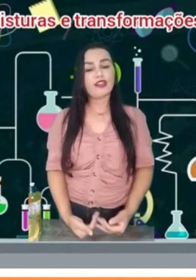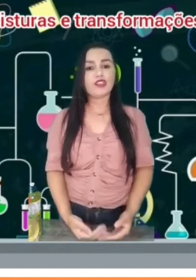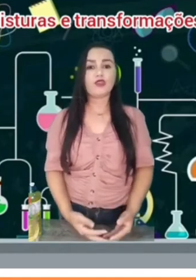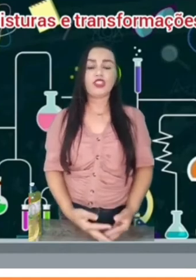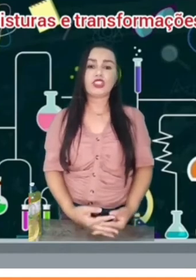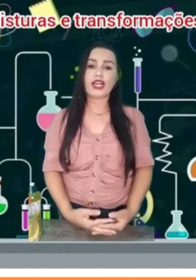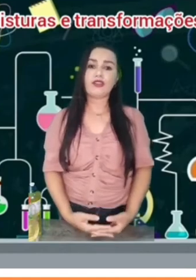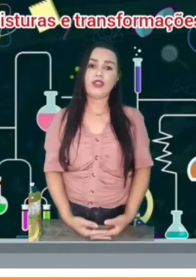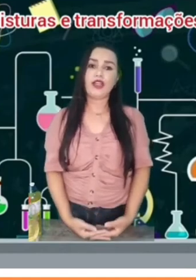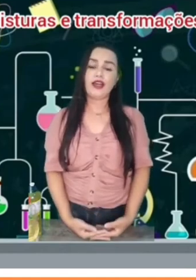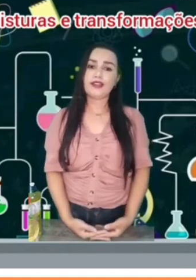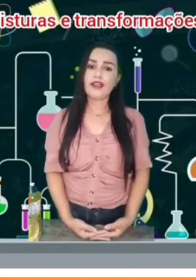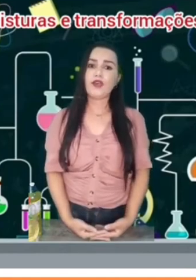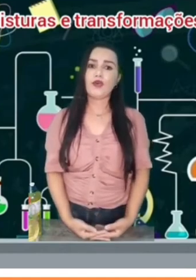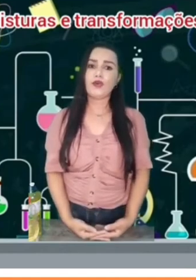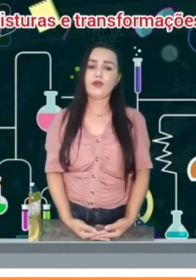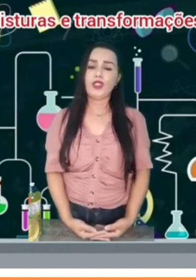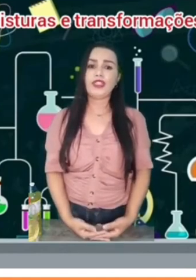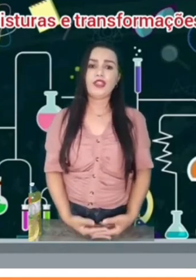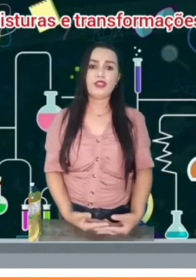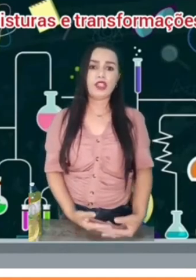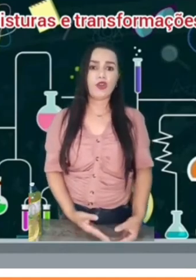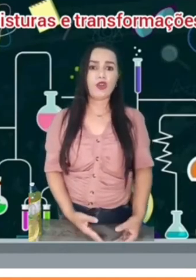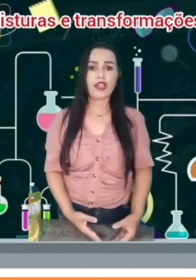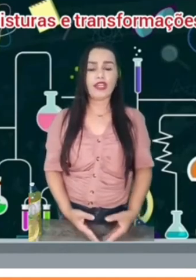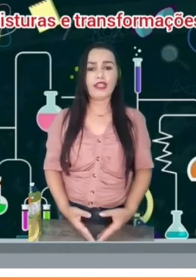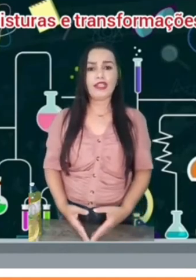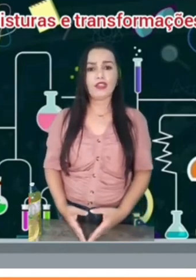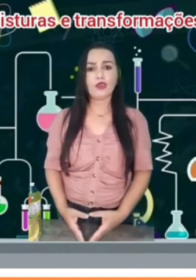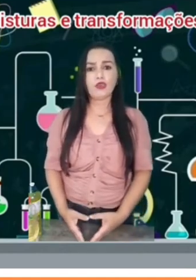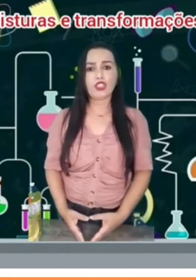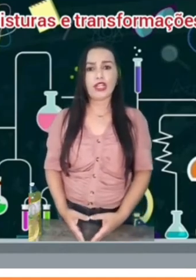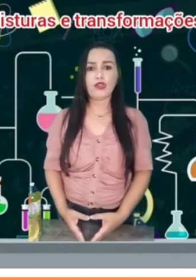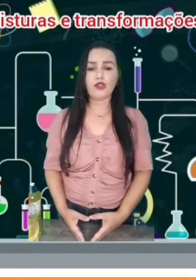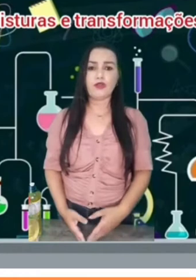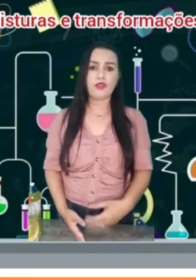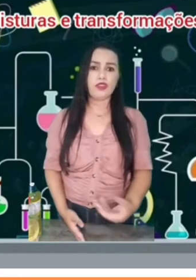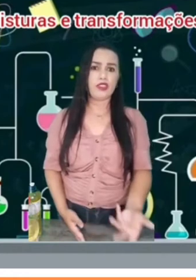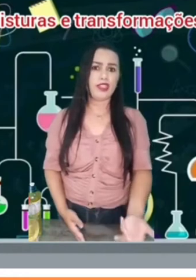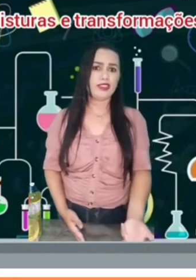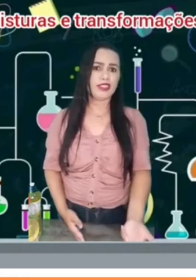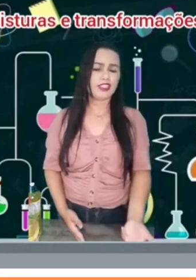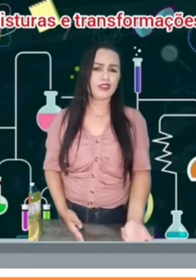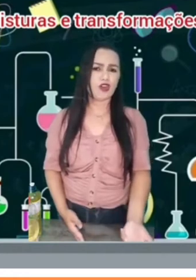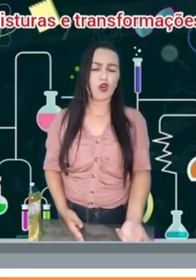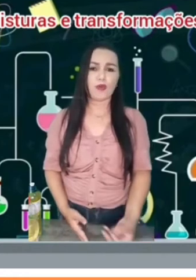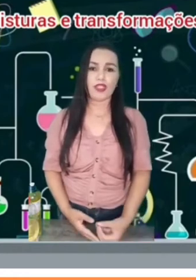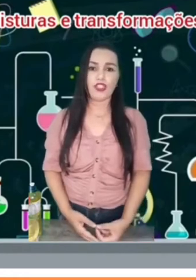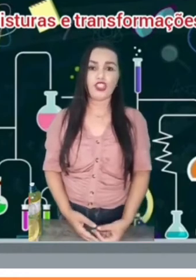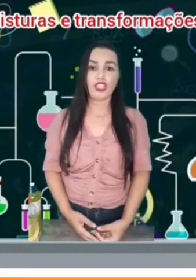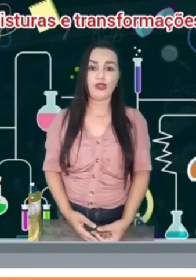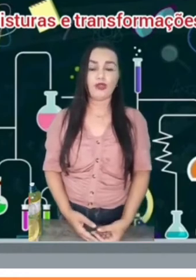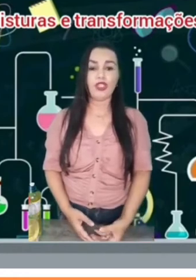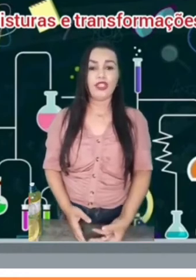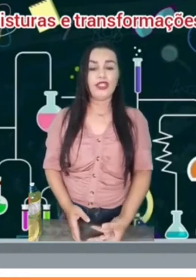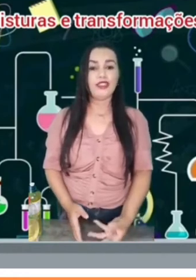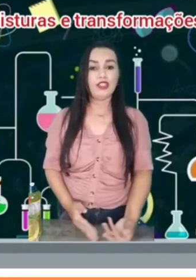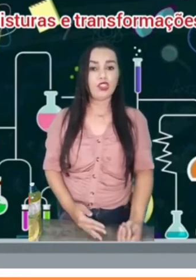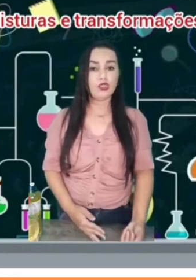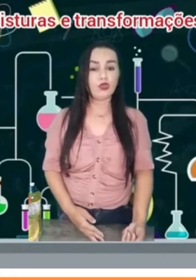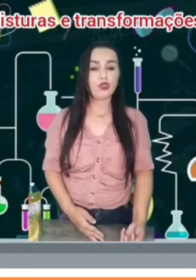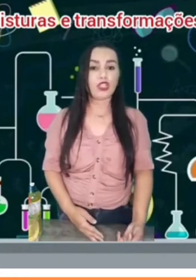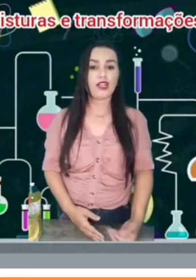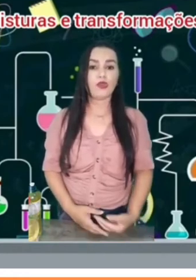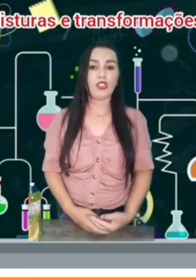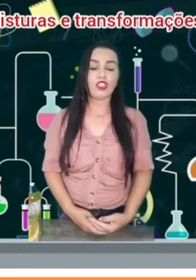volta ao seu estado anterior. Então, se eu coloquei ele líquido no congelador, ele se transforma em gelo. E